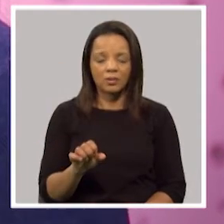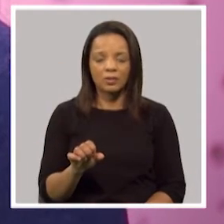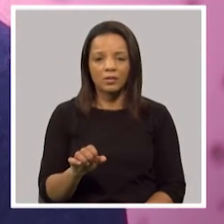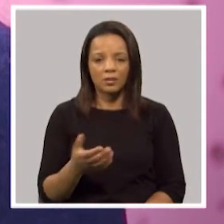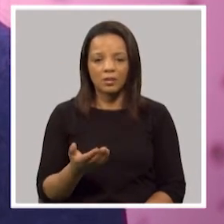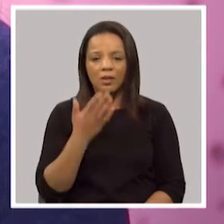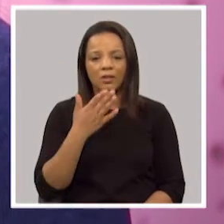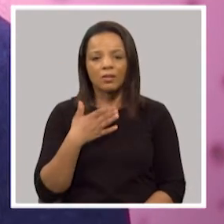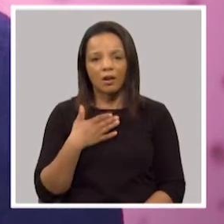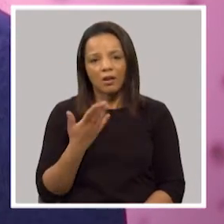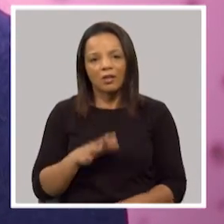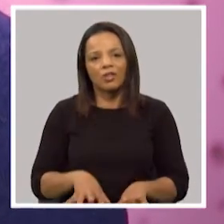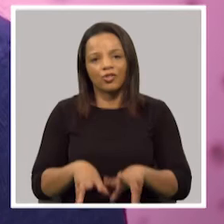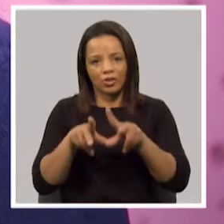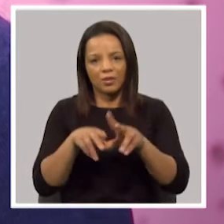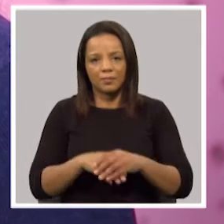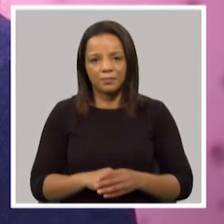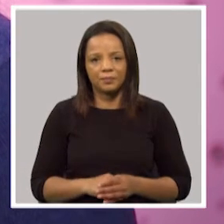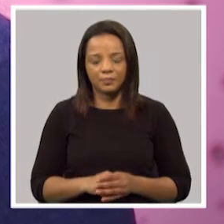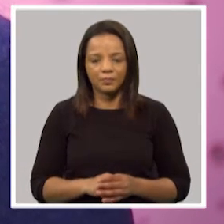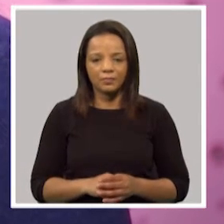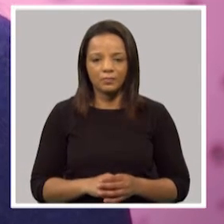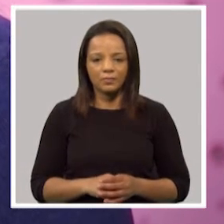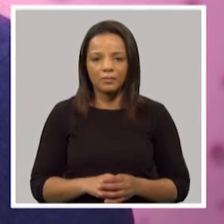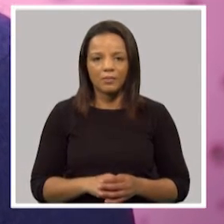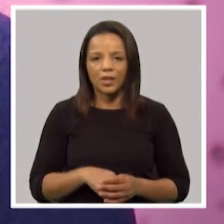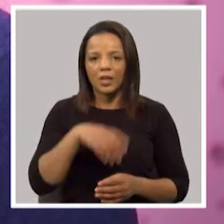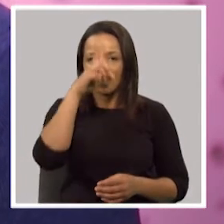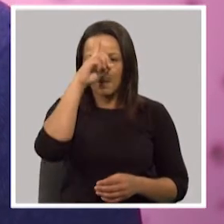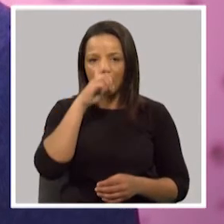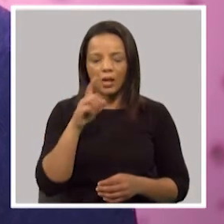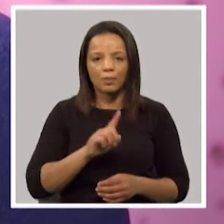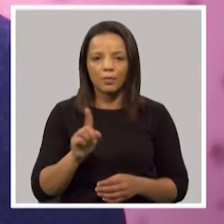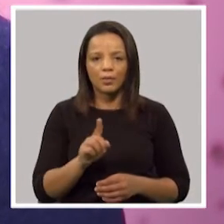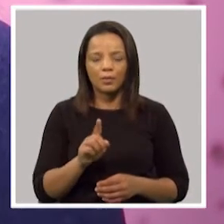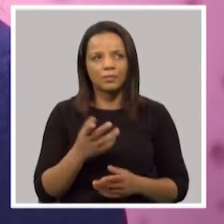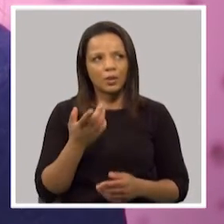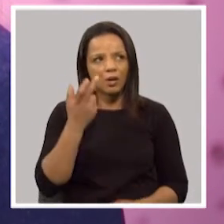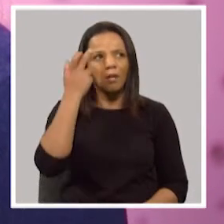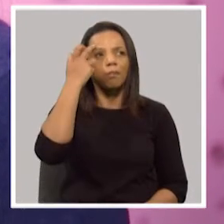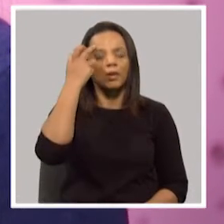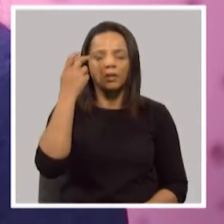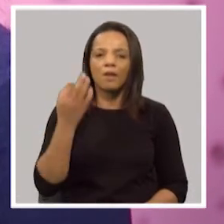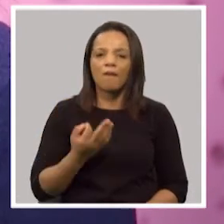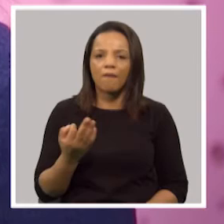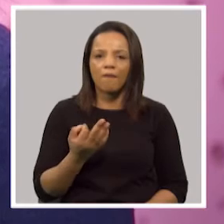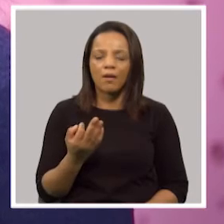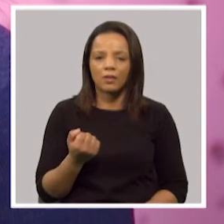serviram para crescer. Nem me lembro. Lembro-me de uma